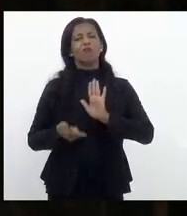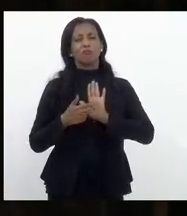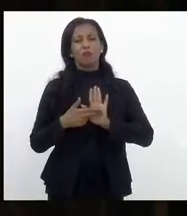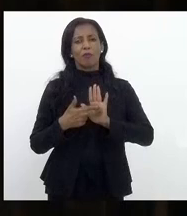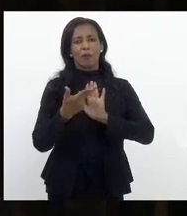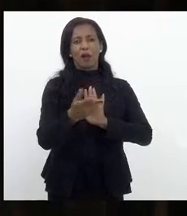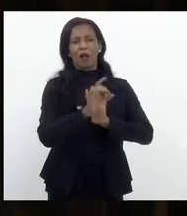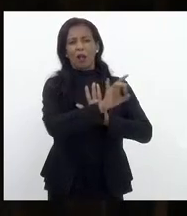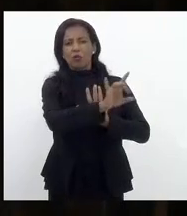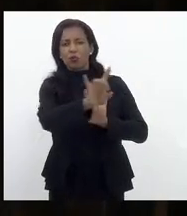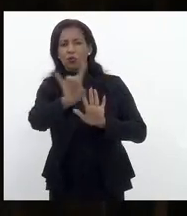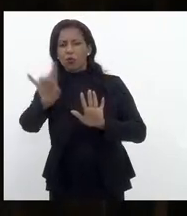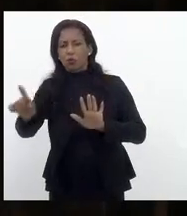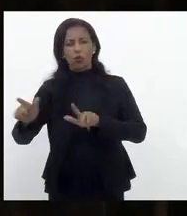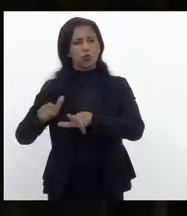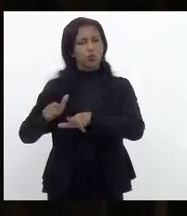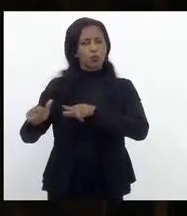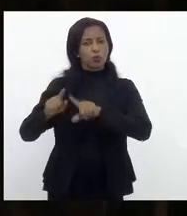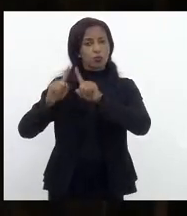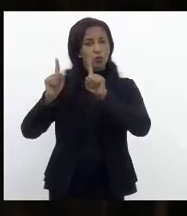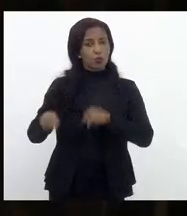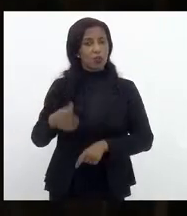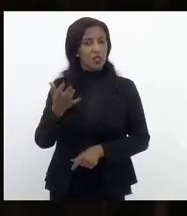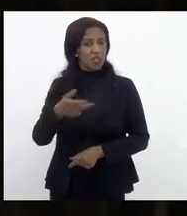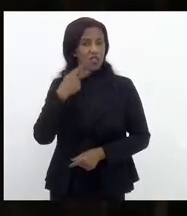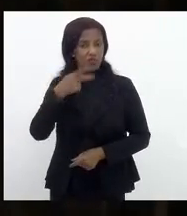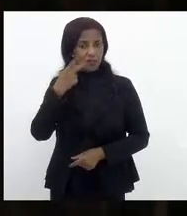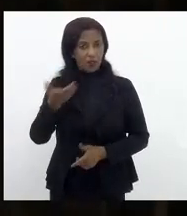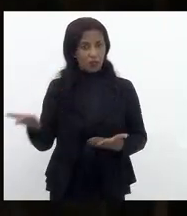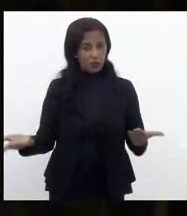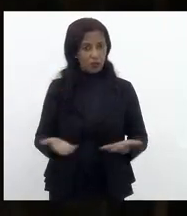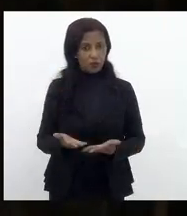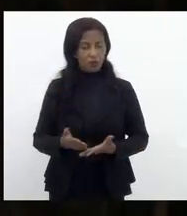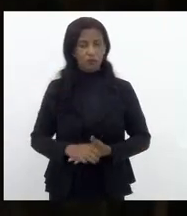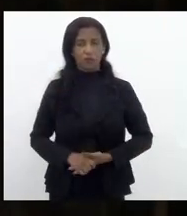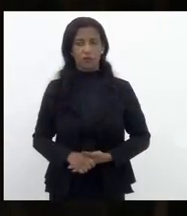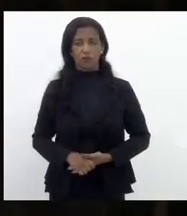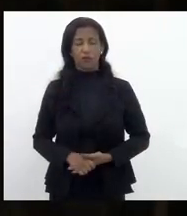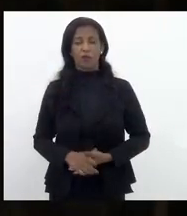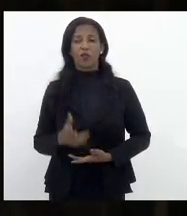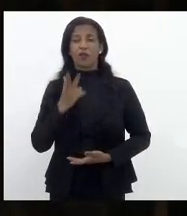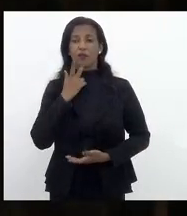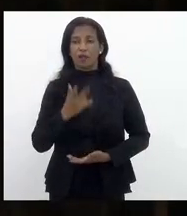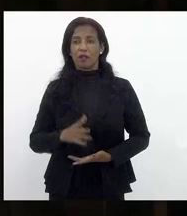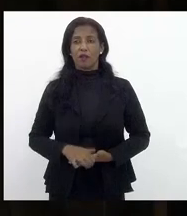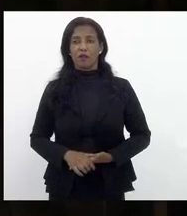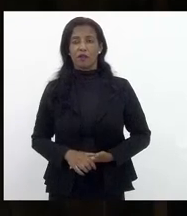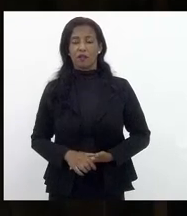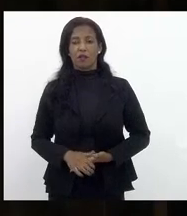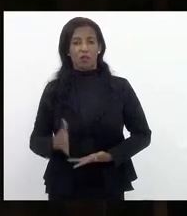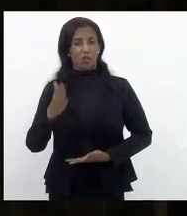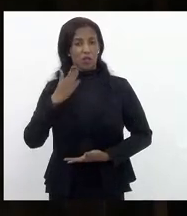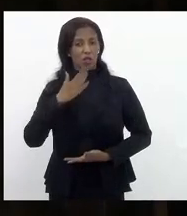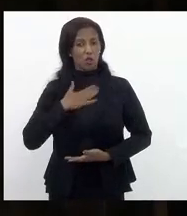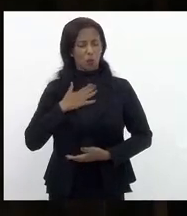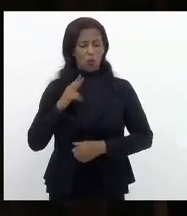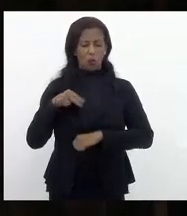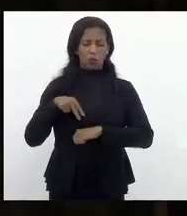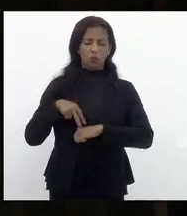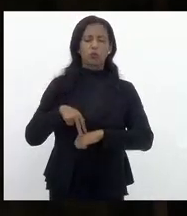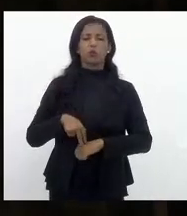palavra a todo Servidor Público quis fazer uso da palavra e dizer que o meu